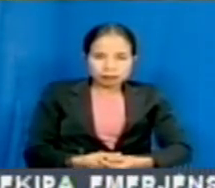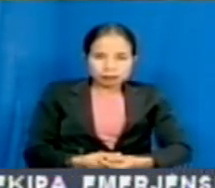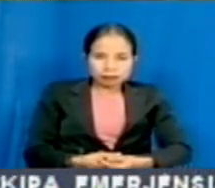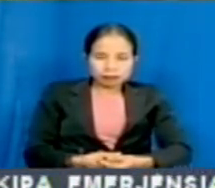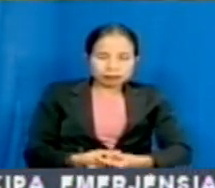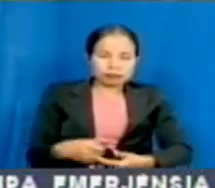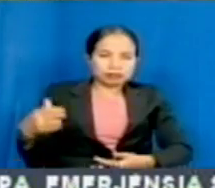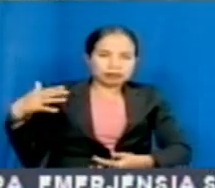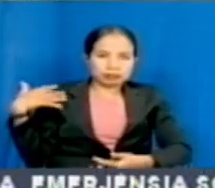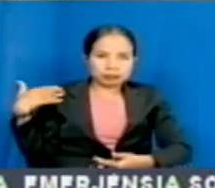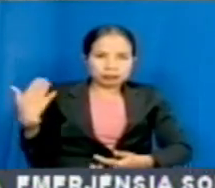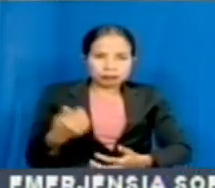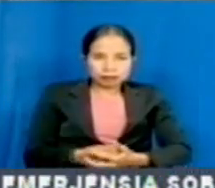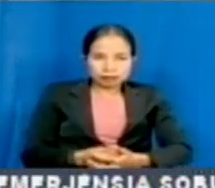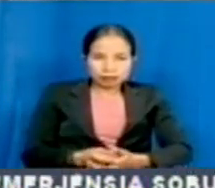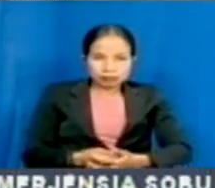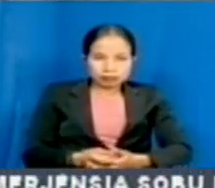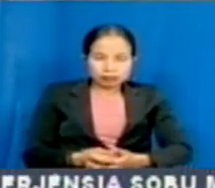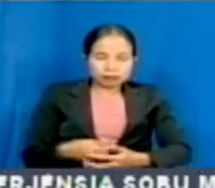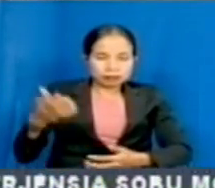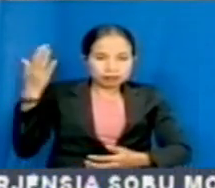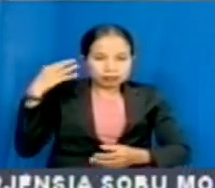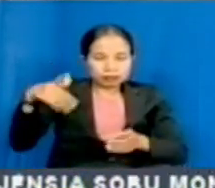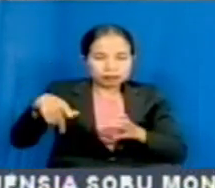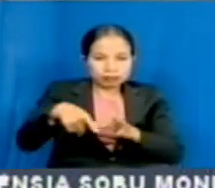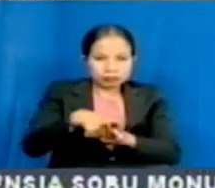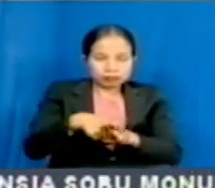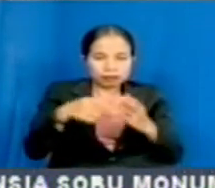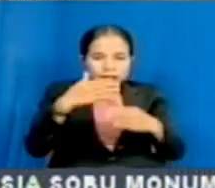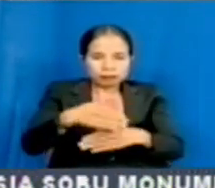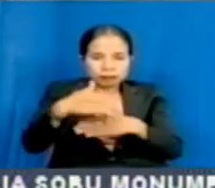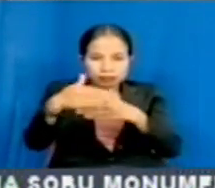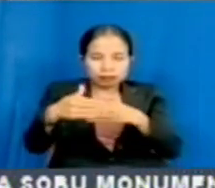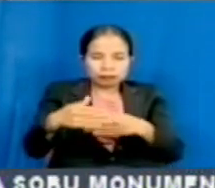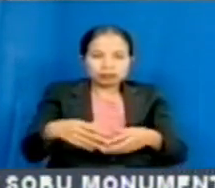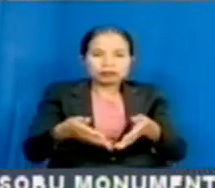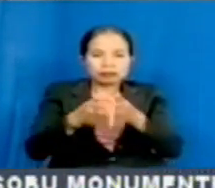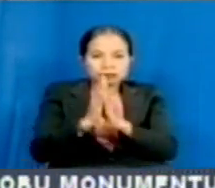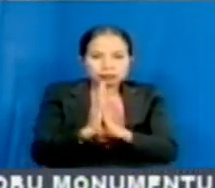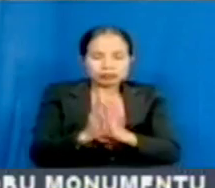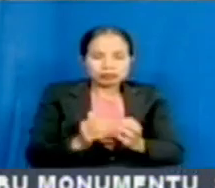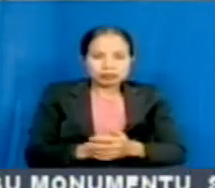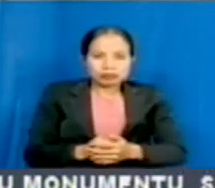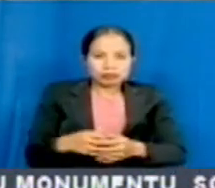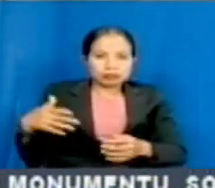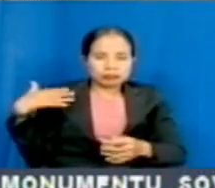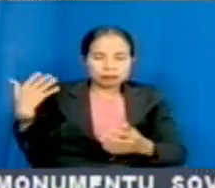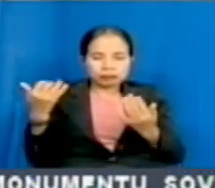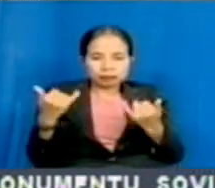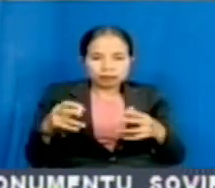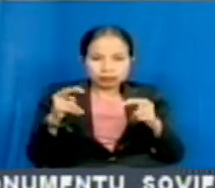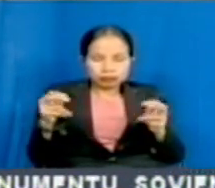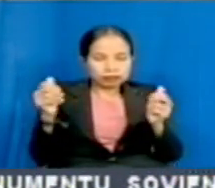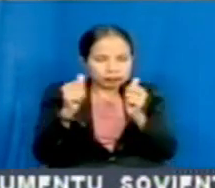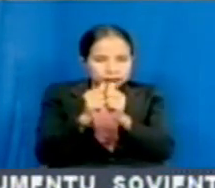Os jovens neve, já passado participamos e a processo né, uso ato, os jovens agora têm